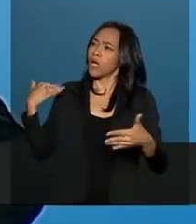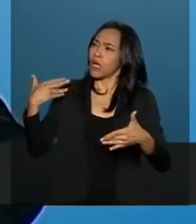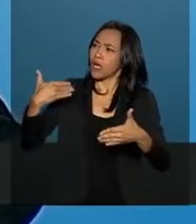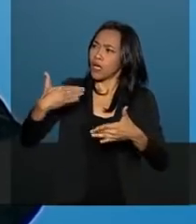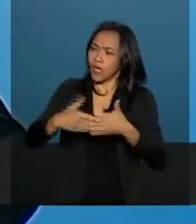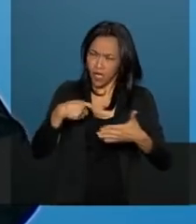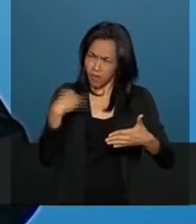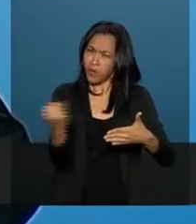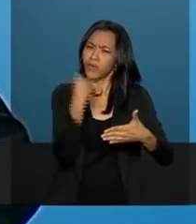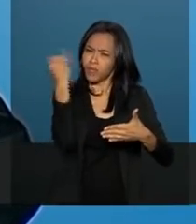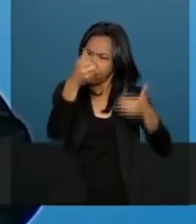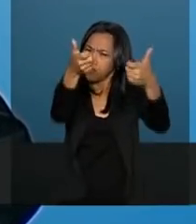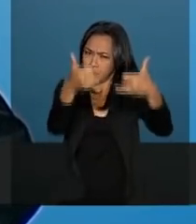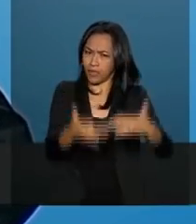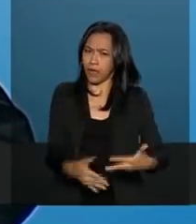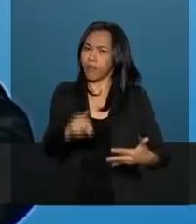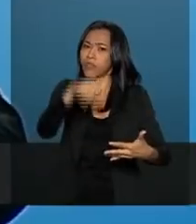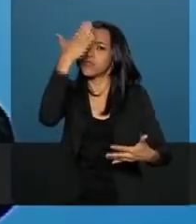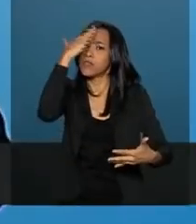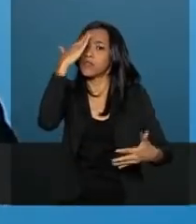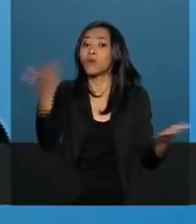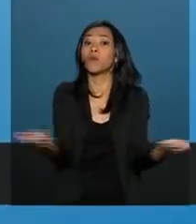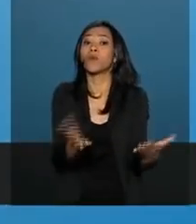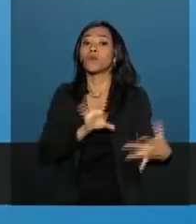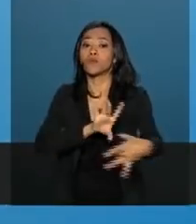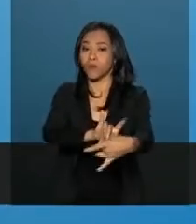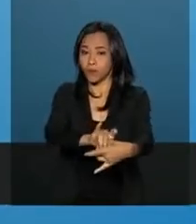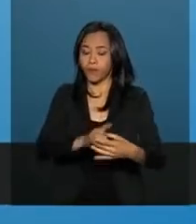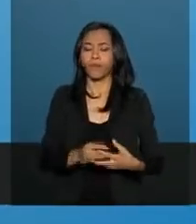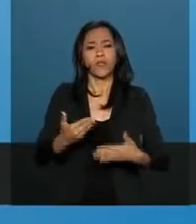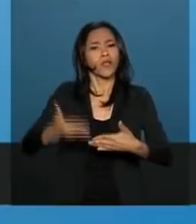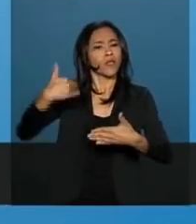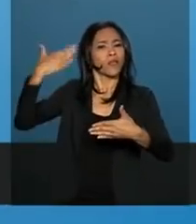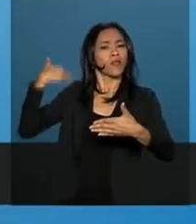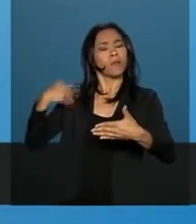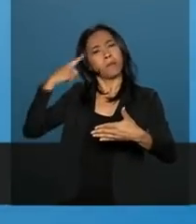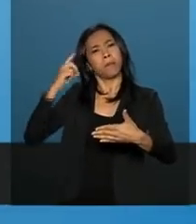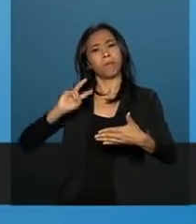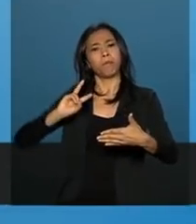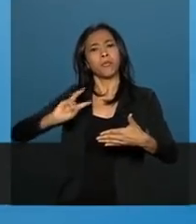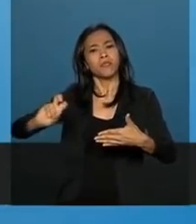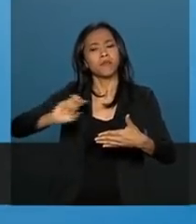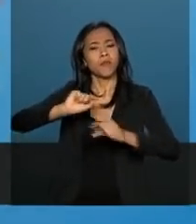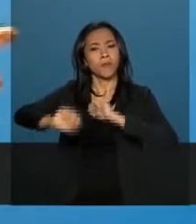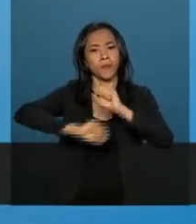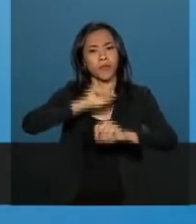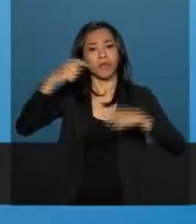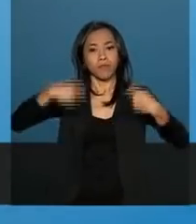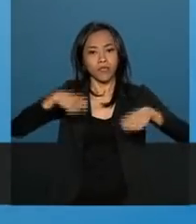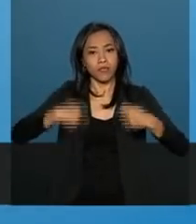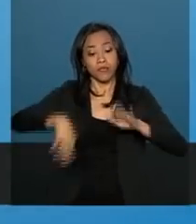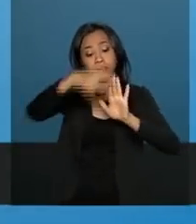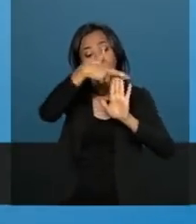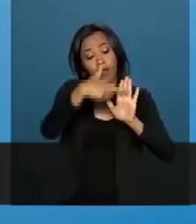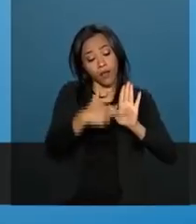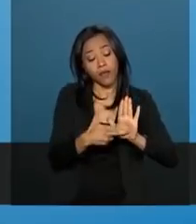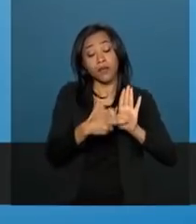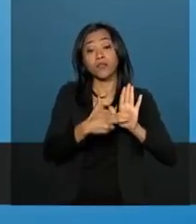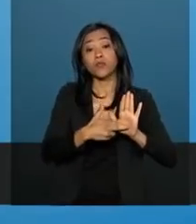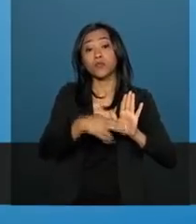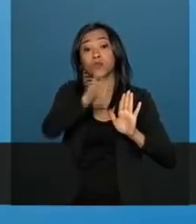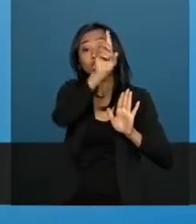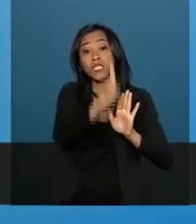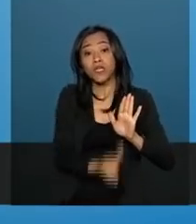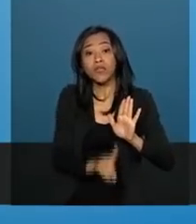importante para chegarmos até aqui. Tempos depois, verificou-se que era preciso trazer as regras do direito privado